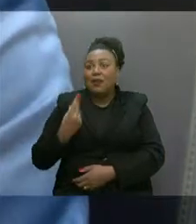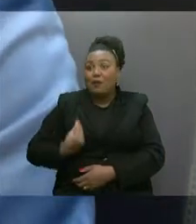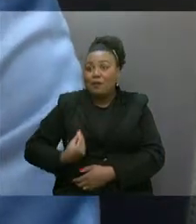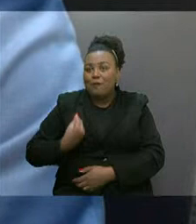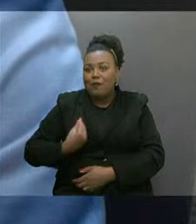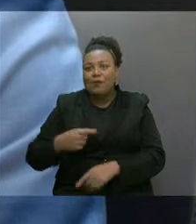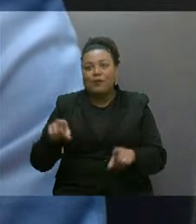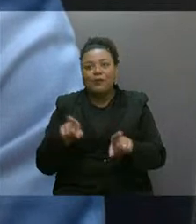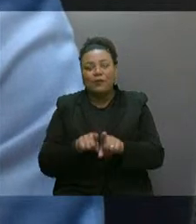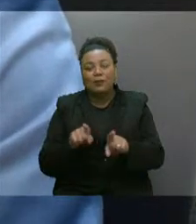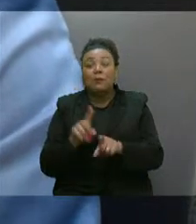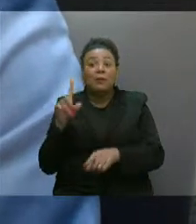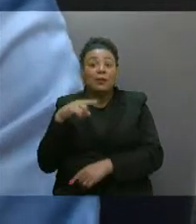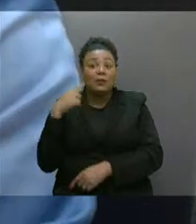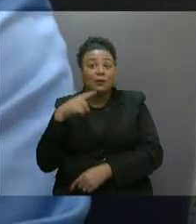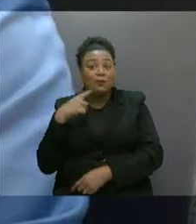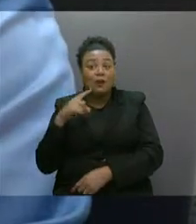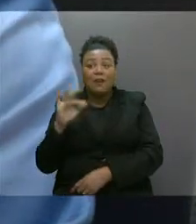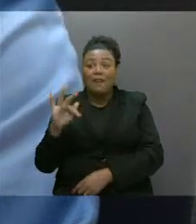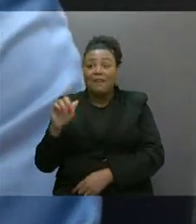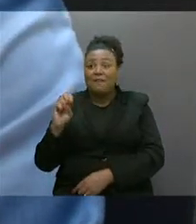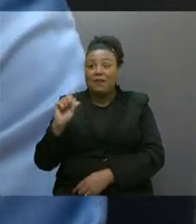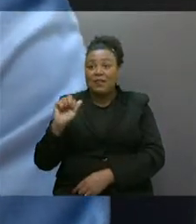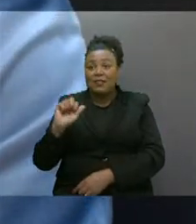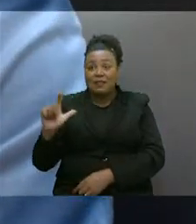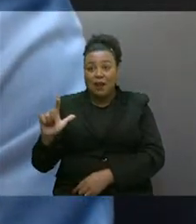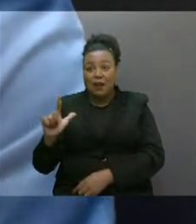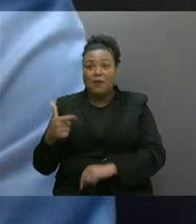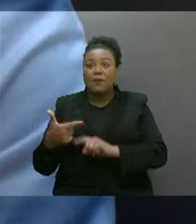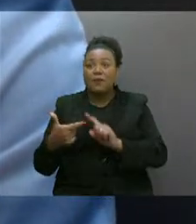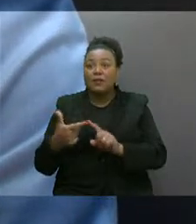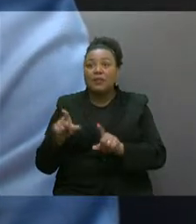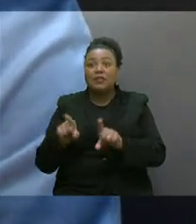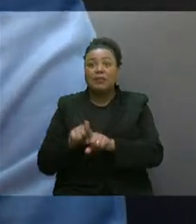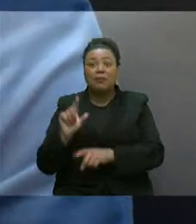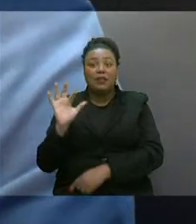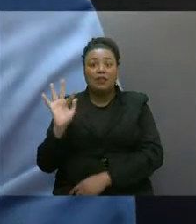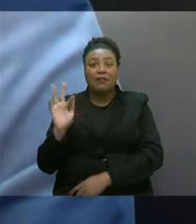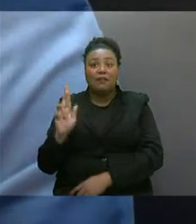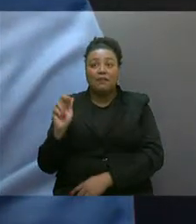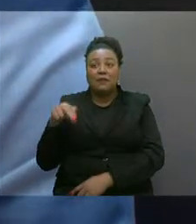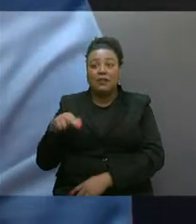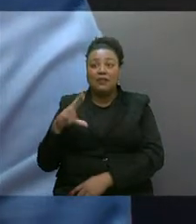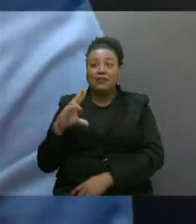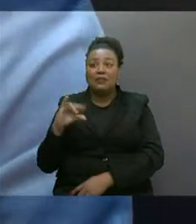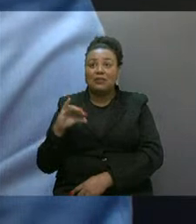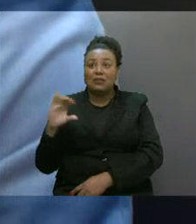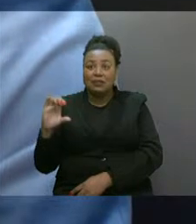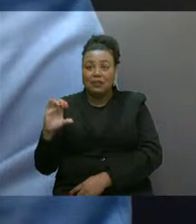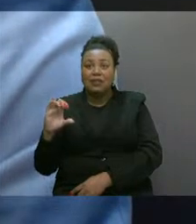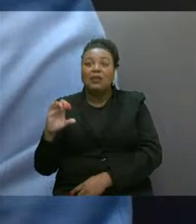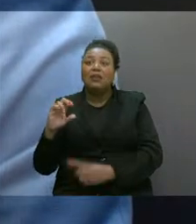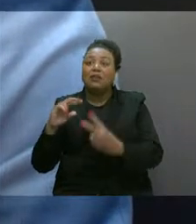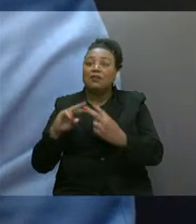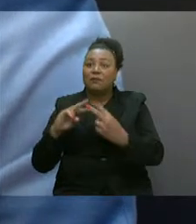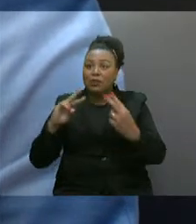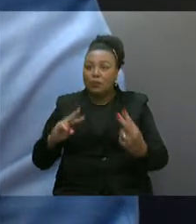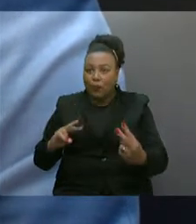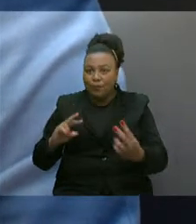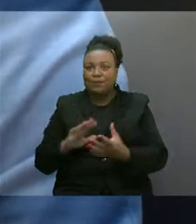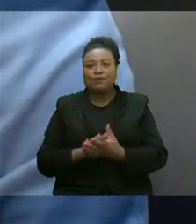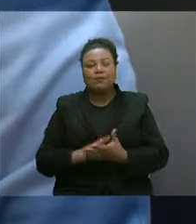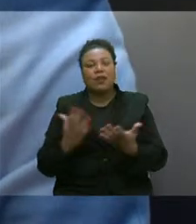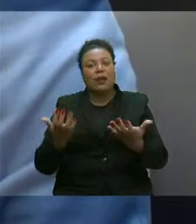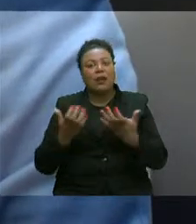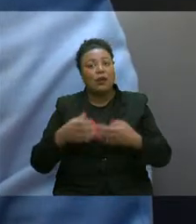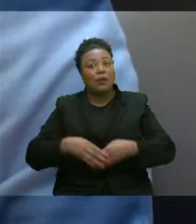acompanhando, e os deputados Faisal Caran e Franciane Baier, que nos acompanham virtualmente. Quero cumprimentar o